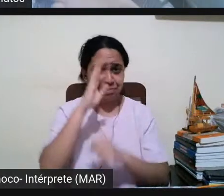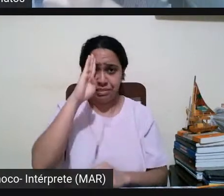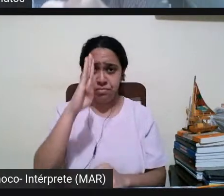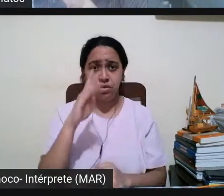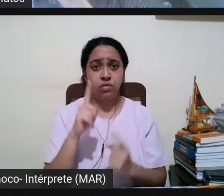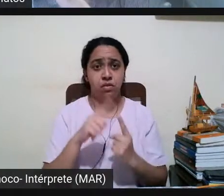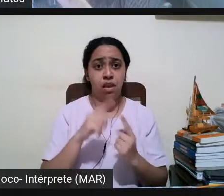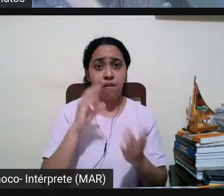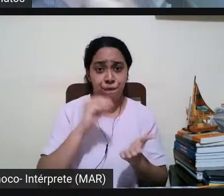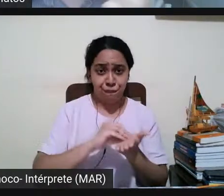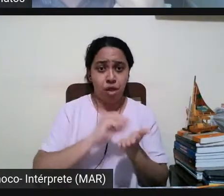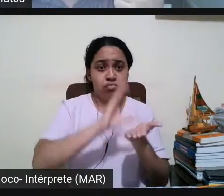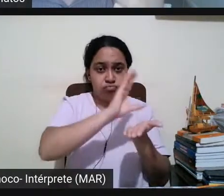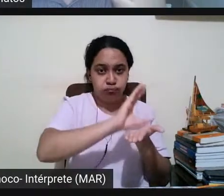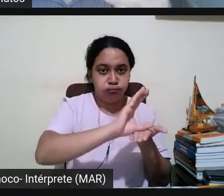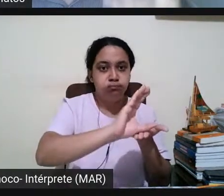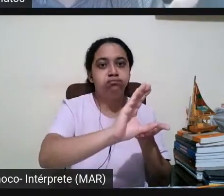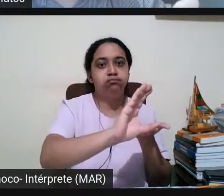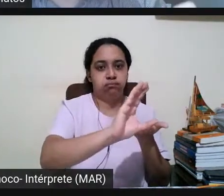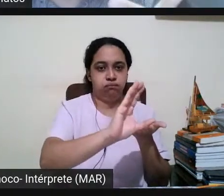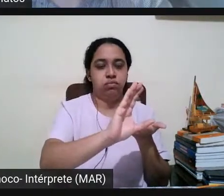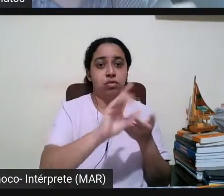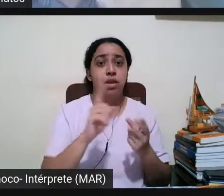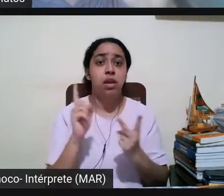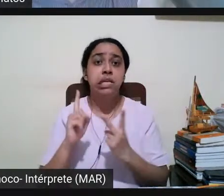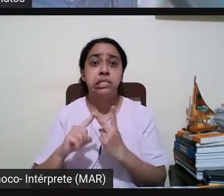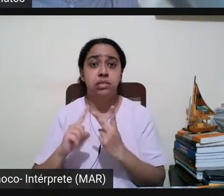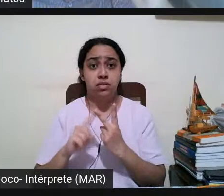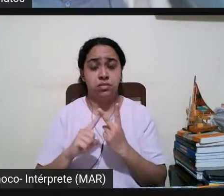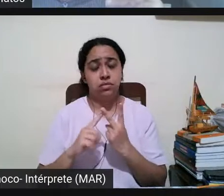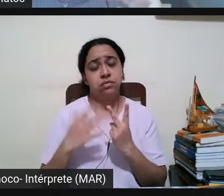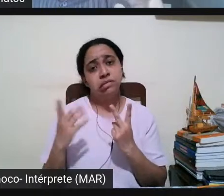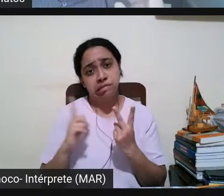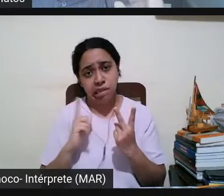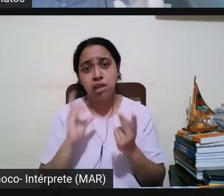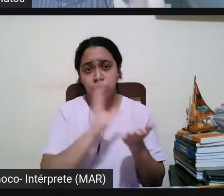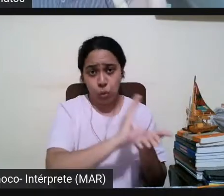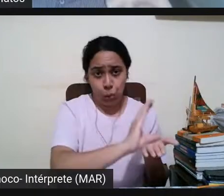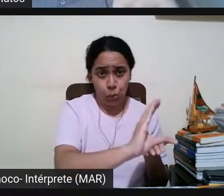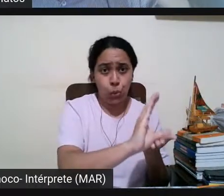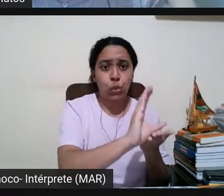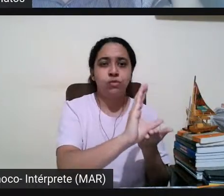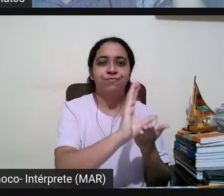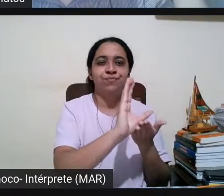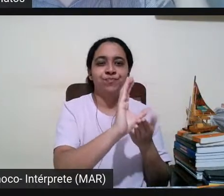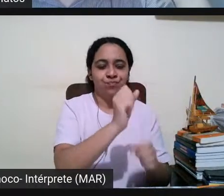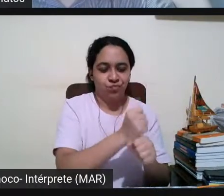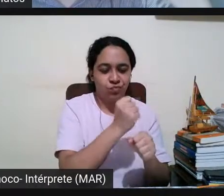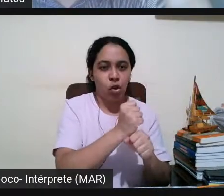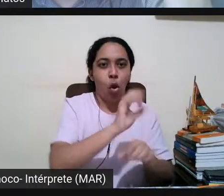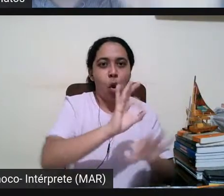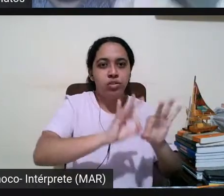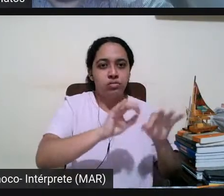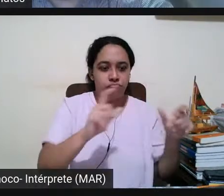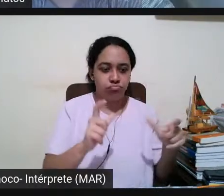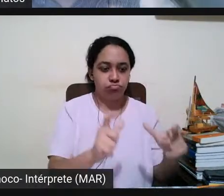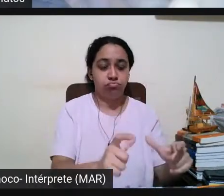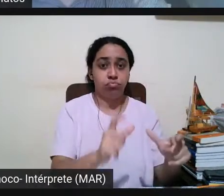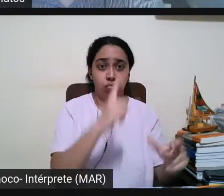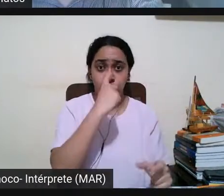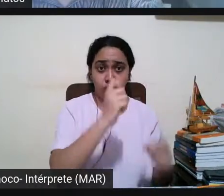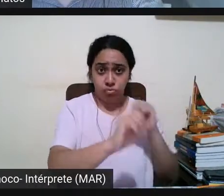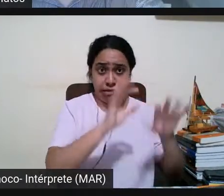falta Ah tá e segundo por mais se tem um recurso para construir Um aterro é o